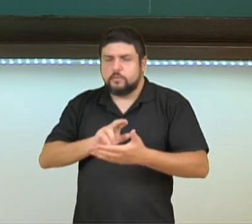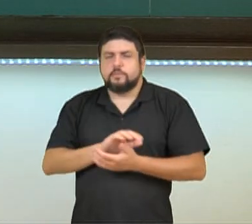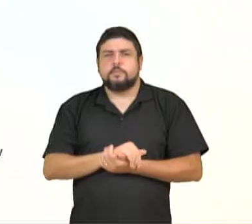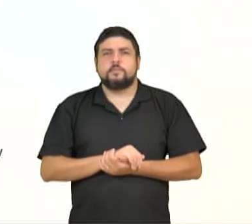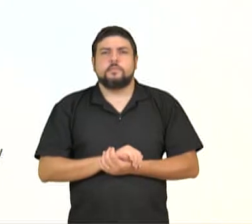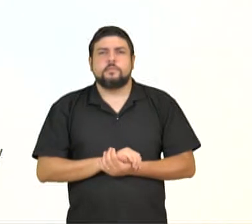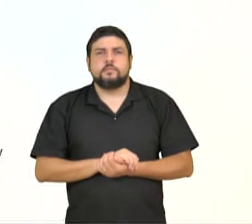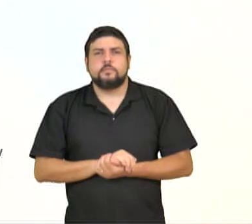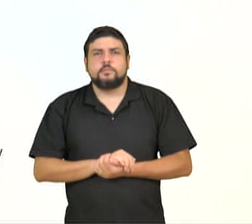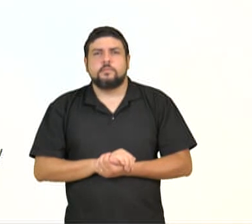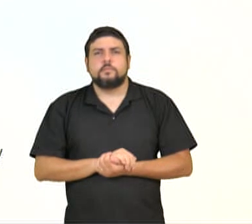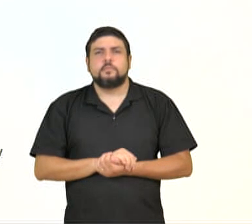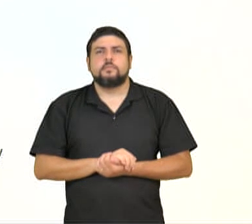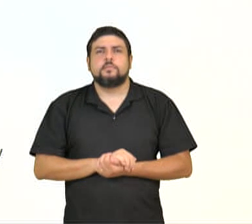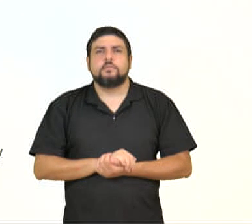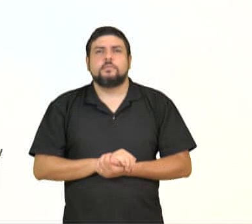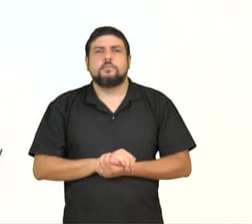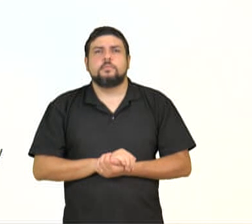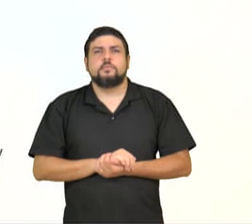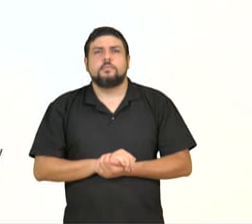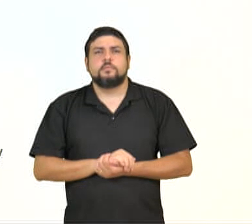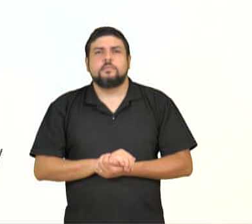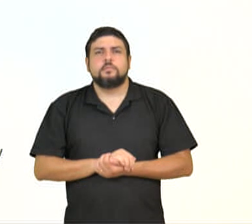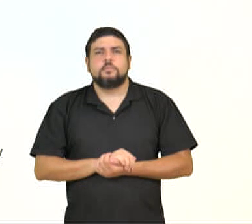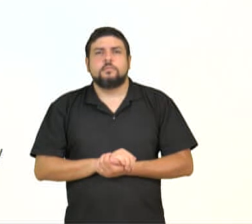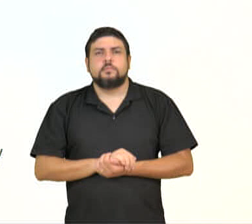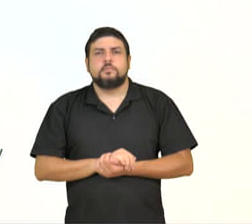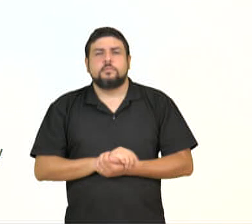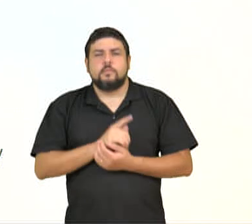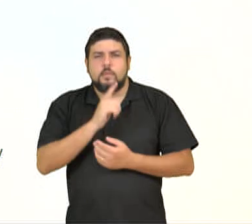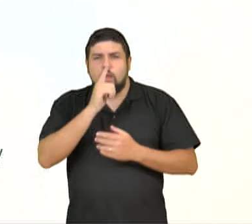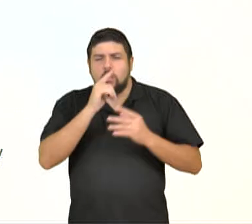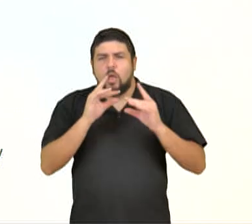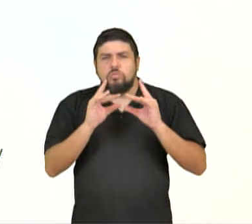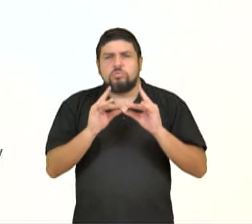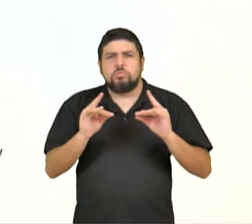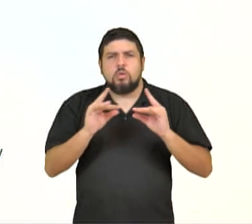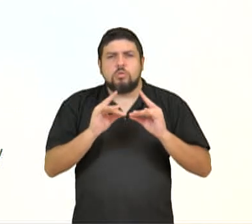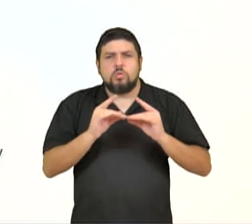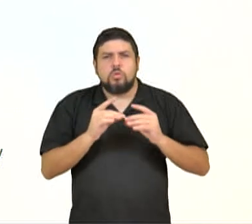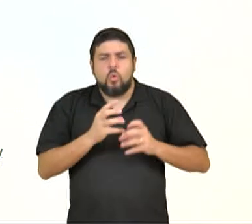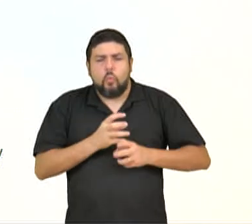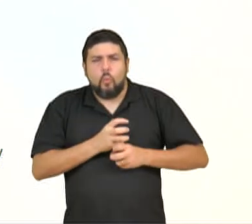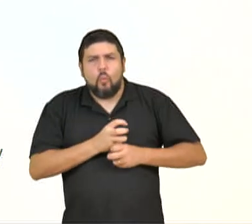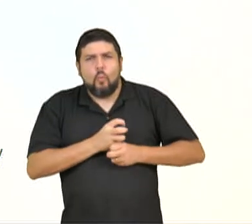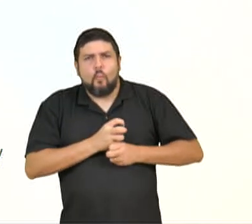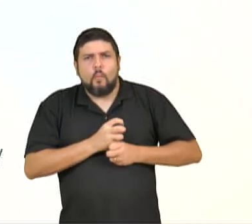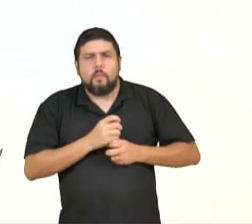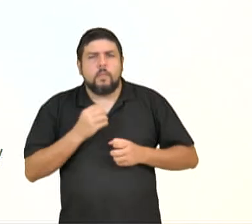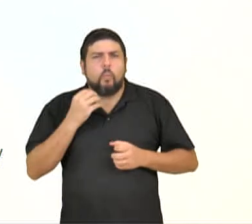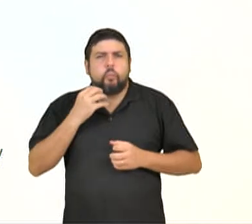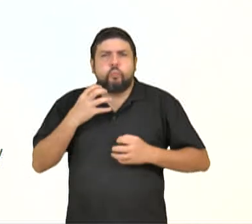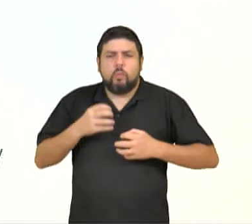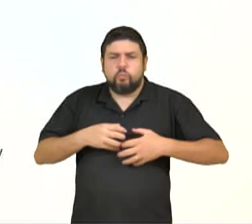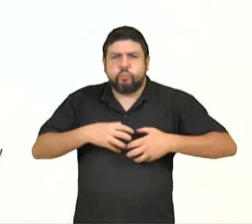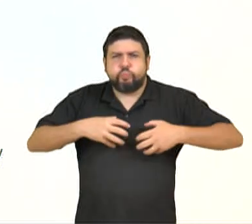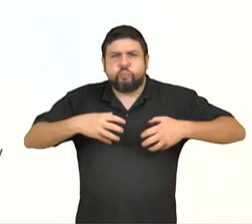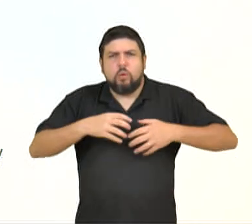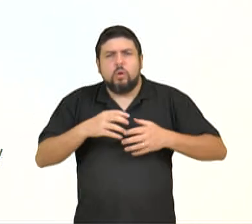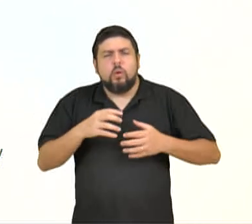Olha só o que diz essa questão. A retenção de líquidos e o inchaço podem ter diferentes